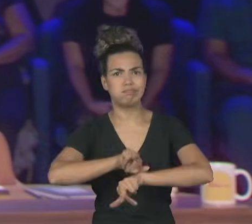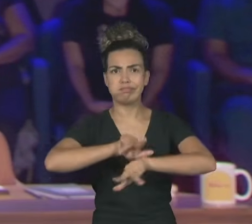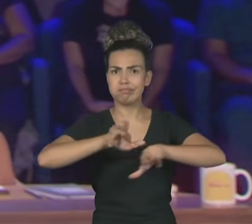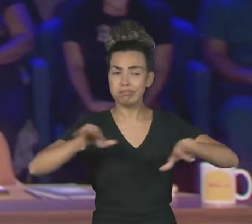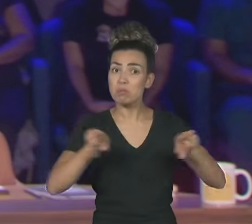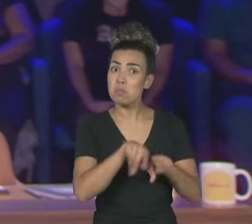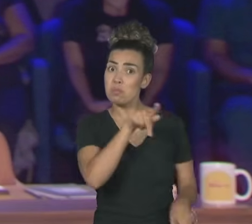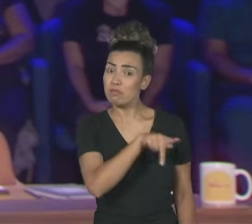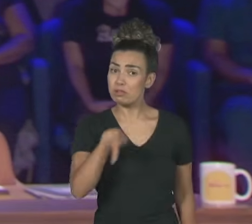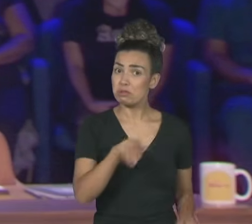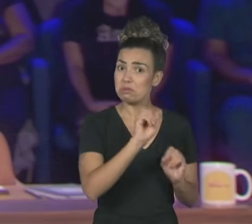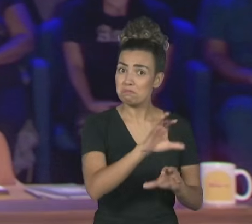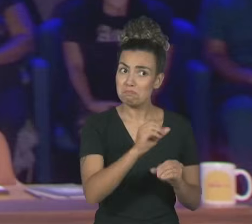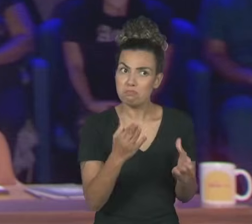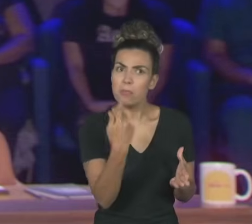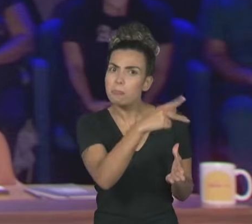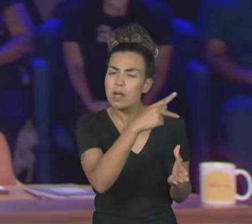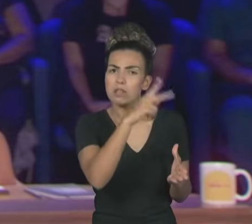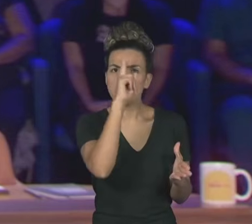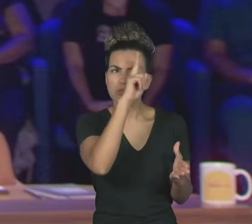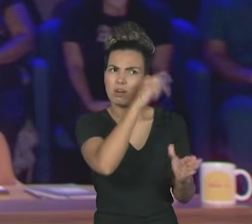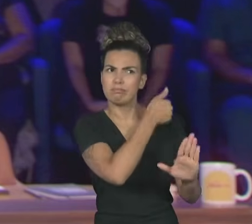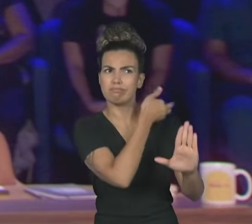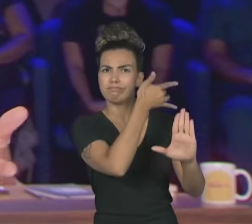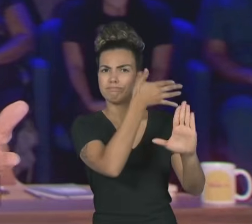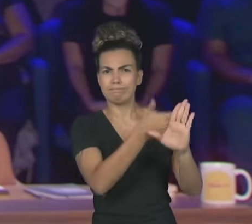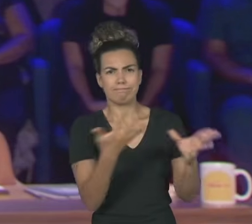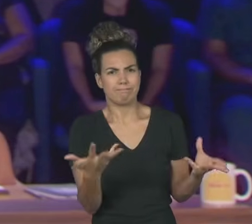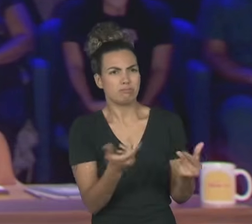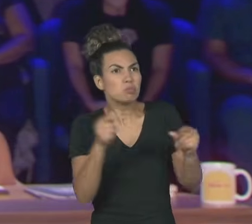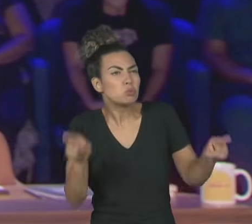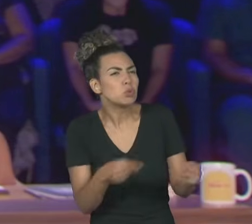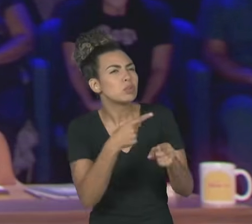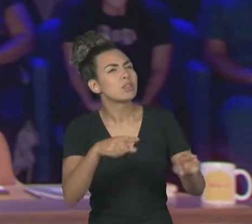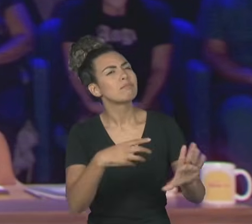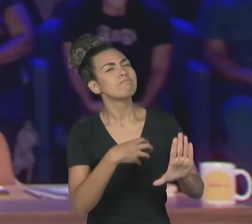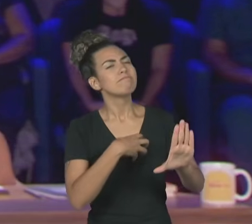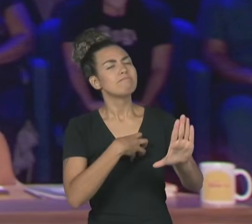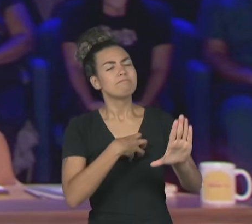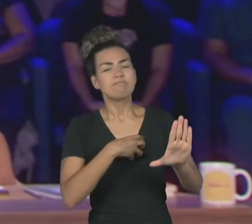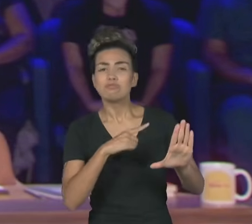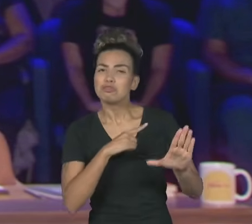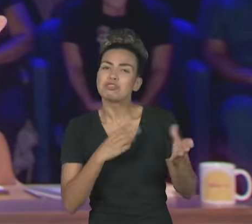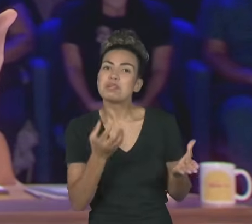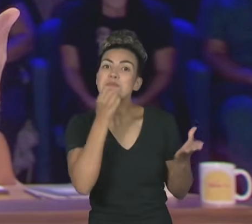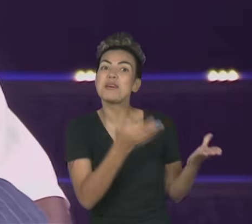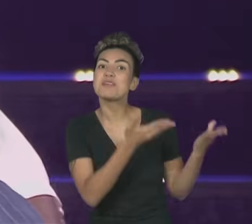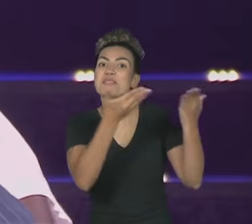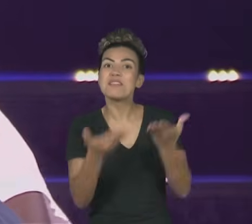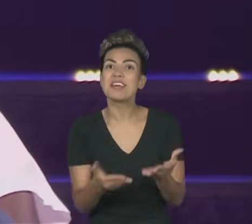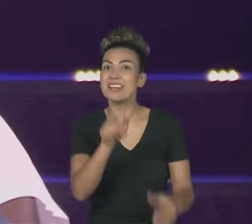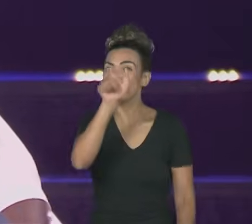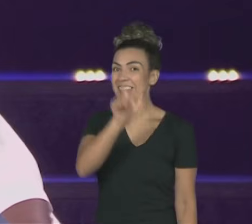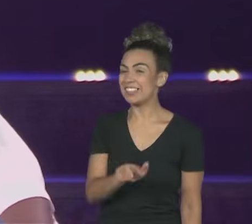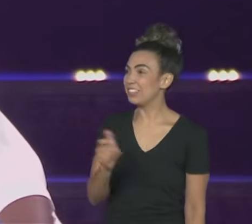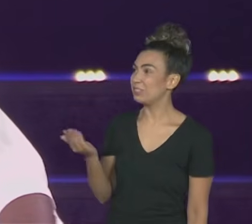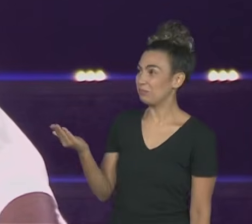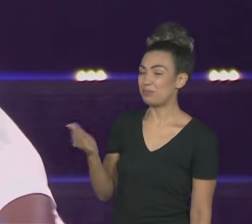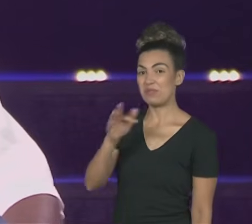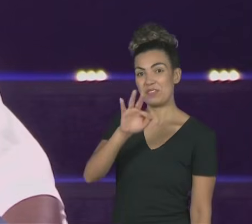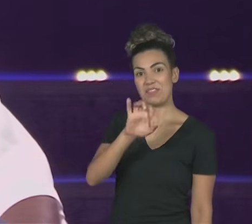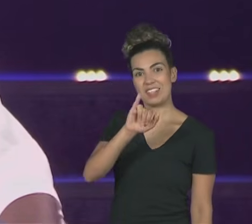nos aproximam, canções que falam ao coração. Seja muito bem-vindo, queridíssimo Feijão.